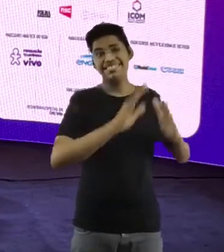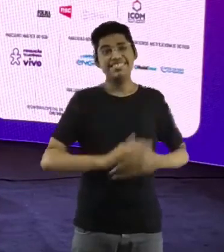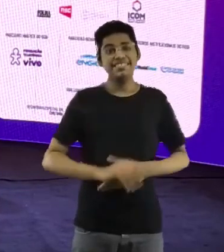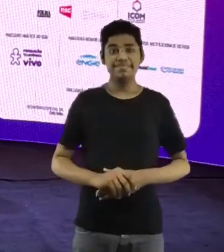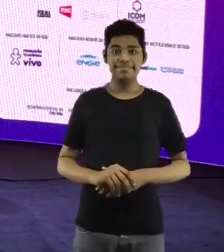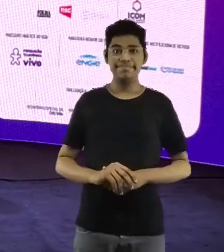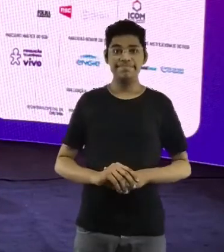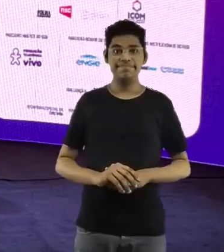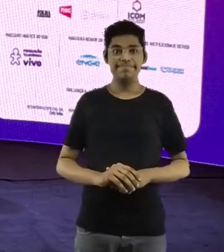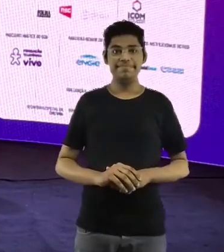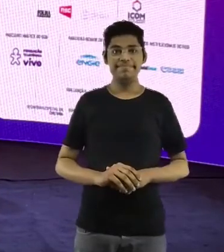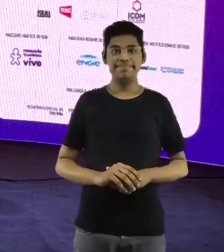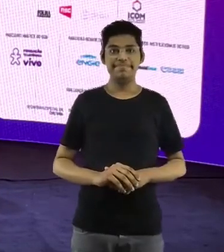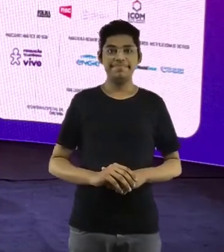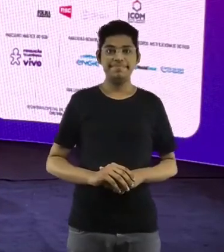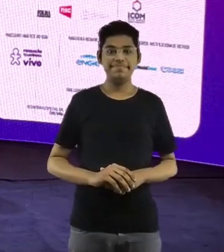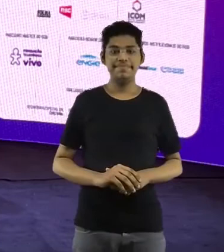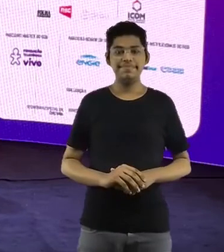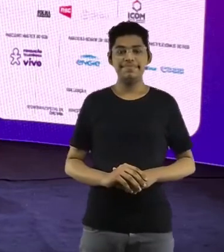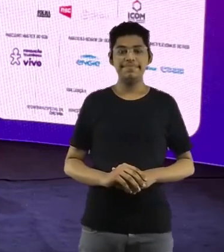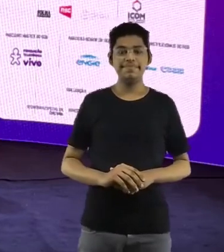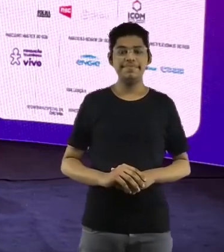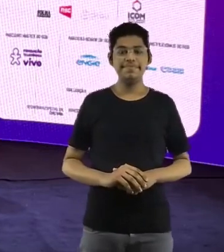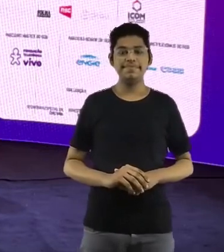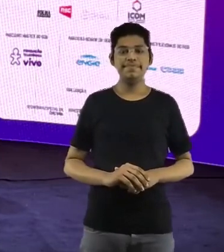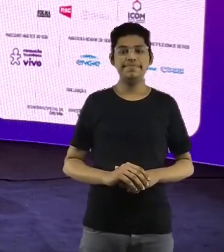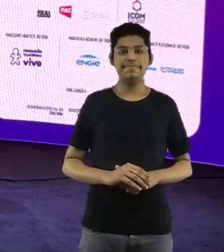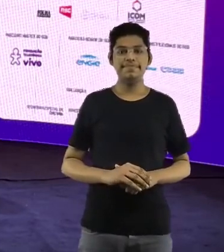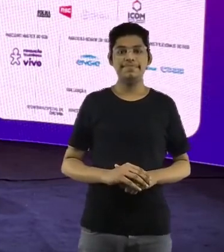Essa é Olha, boa. para fazer essa Obrigado, limpa, Cecília.